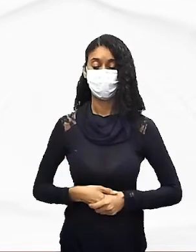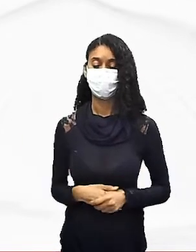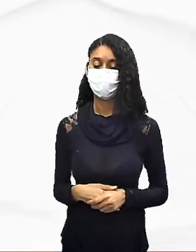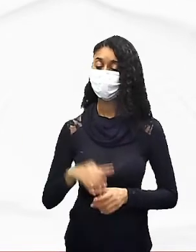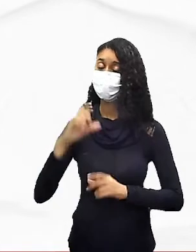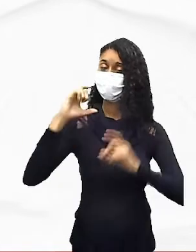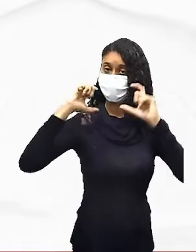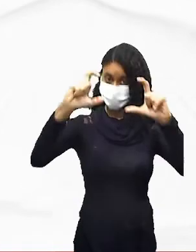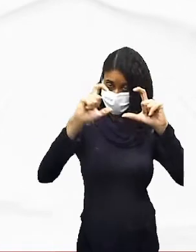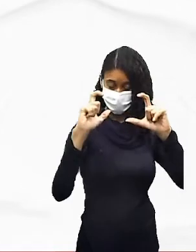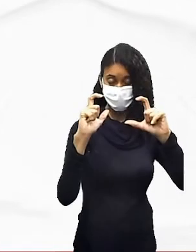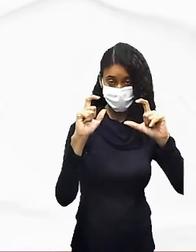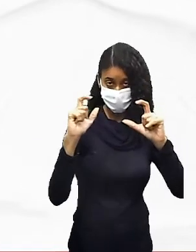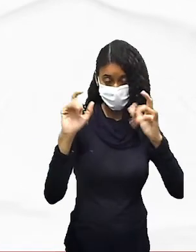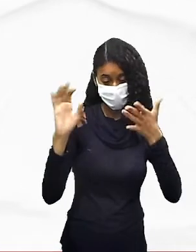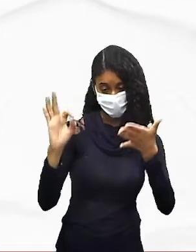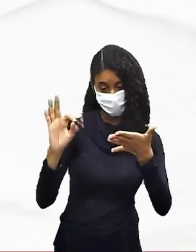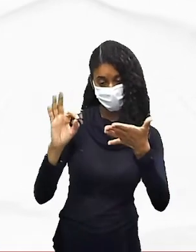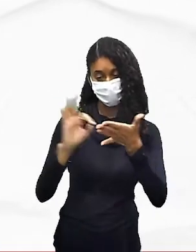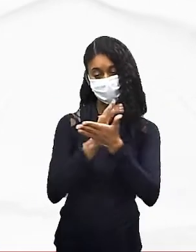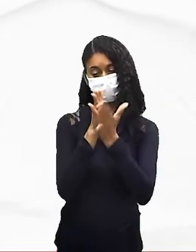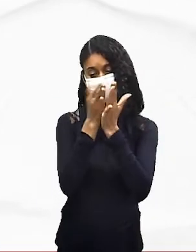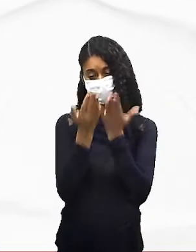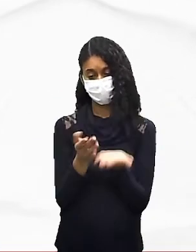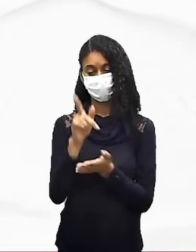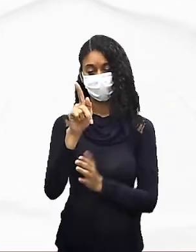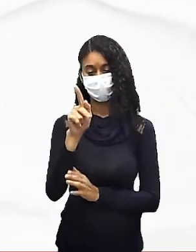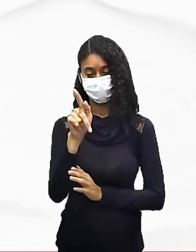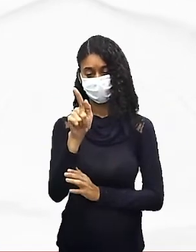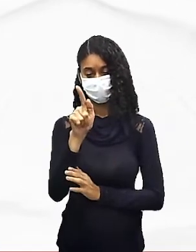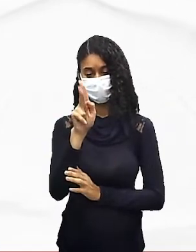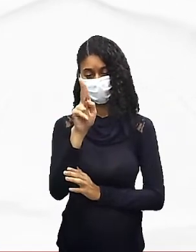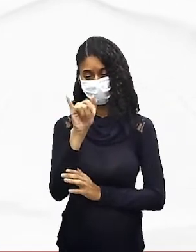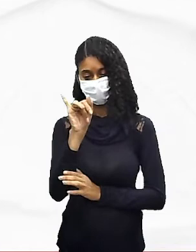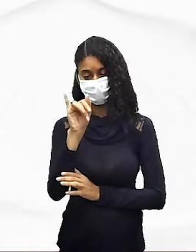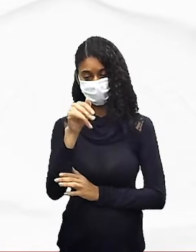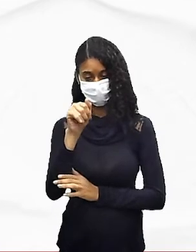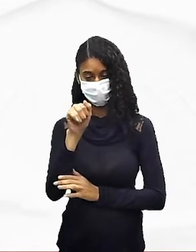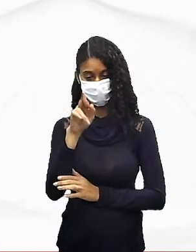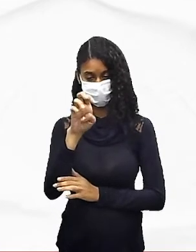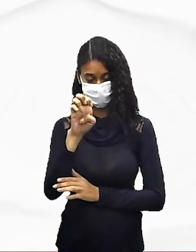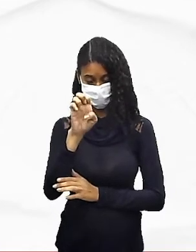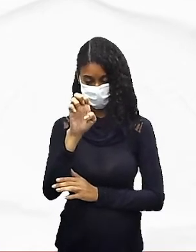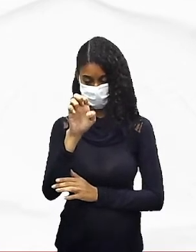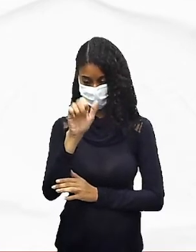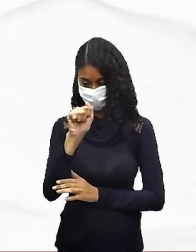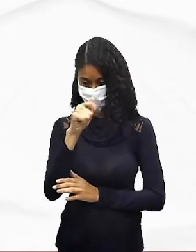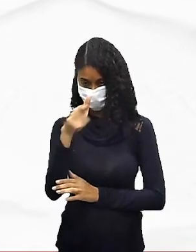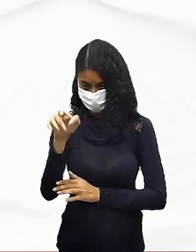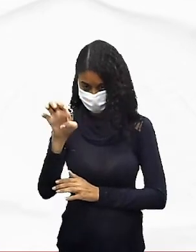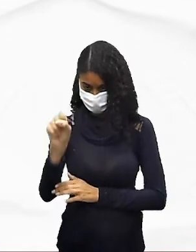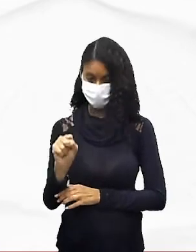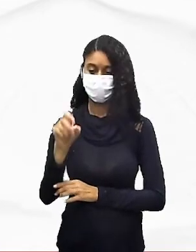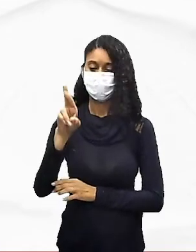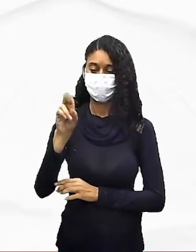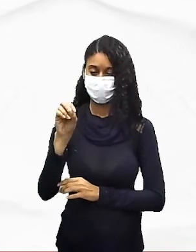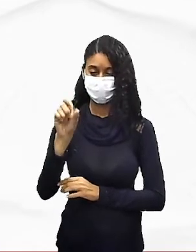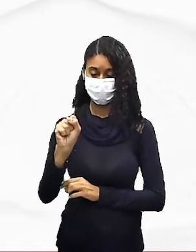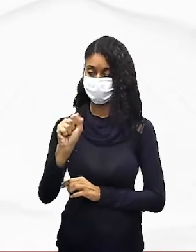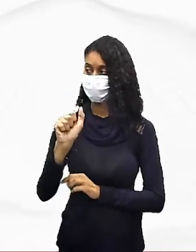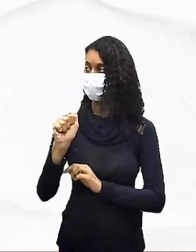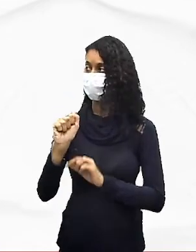de uma obra de Guimarães Rosa, depreende-se a predominância de uma das funções